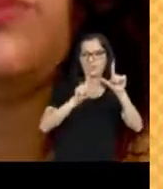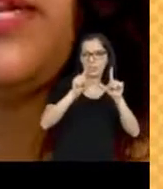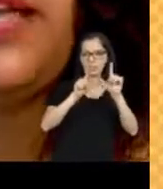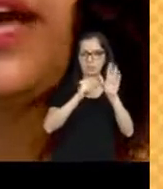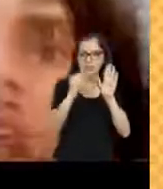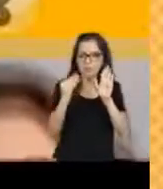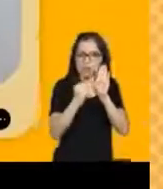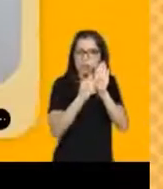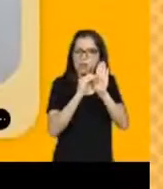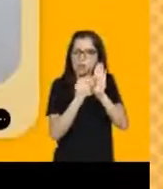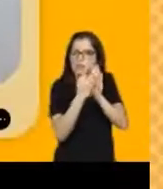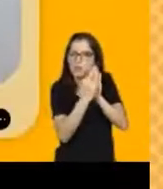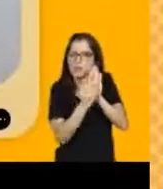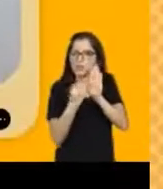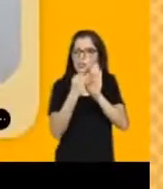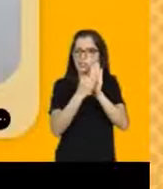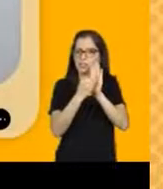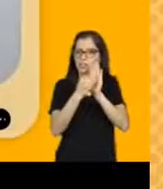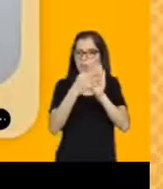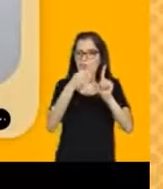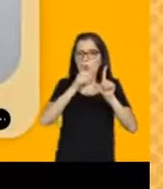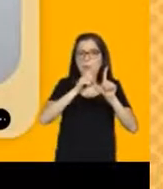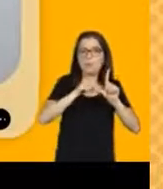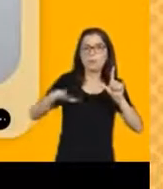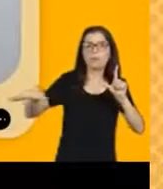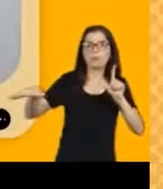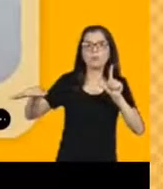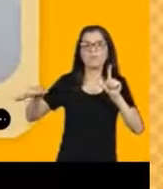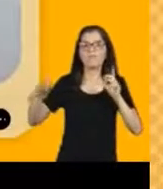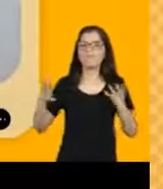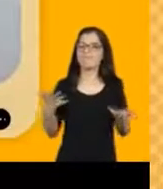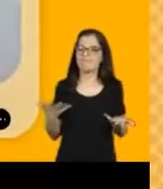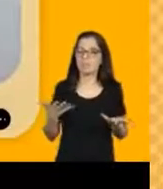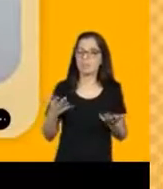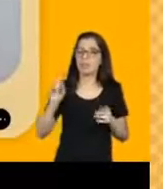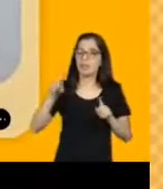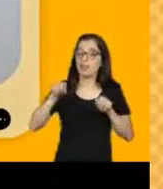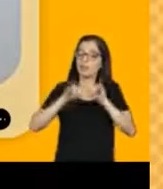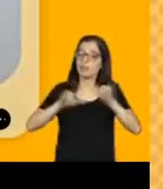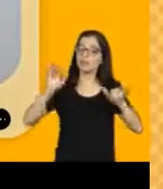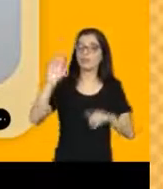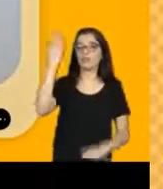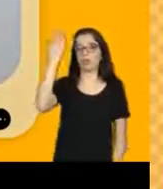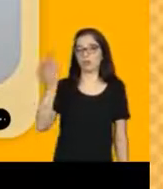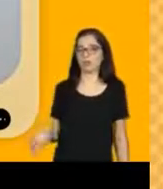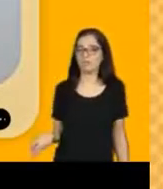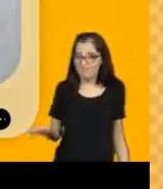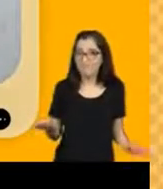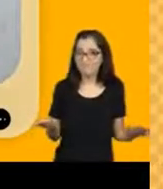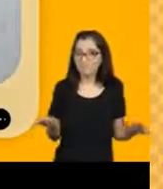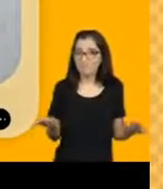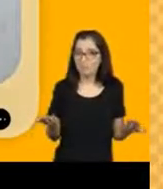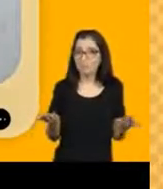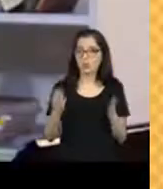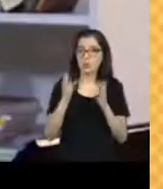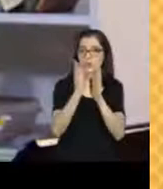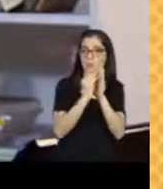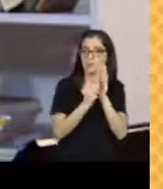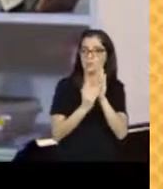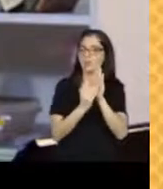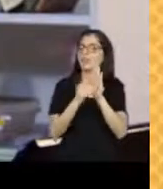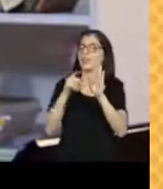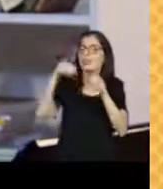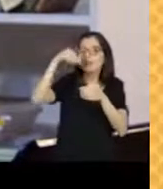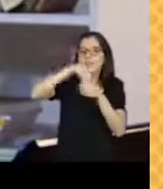certa credibilidade, e aí você reproduz essas marcas, né, enfim, perfis falsos, para reproduzir um conteúdo falso